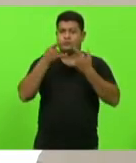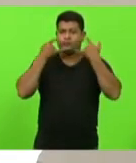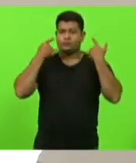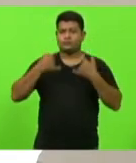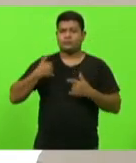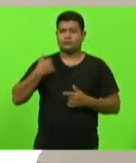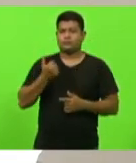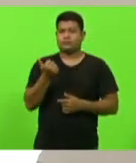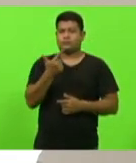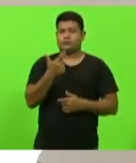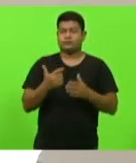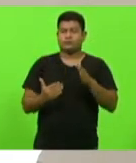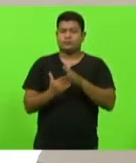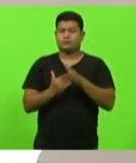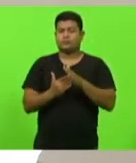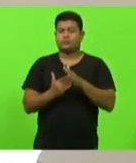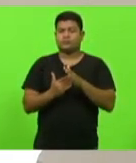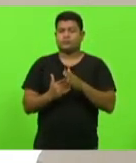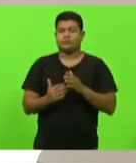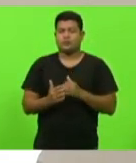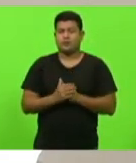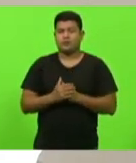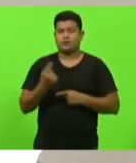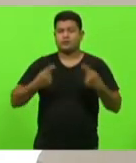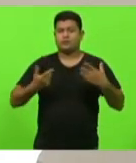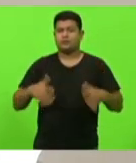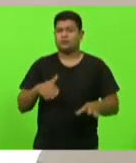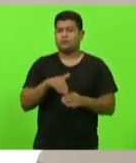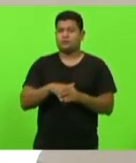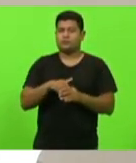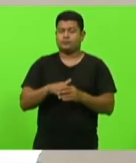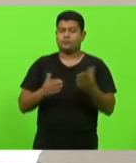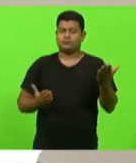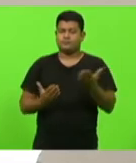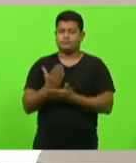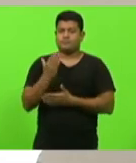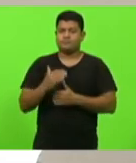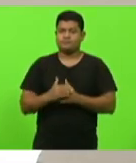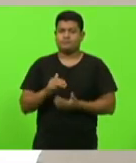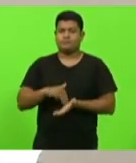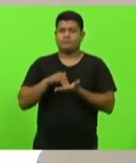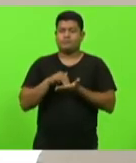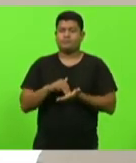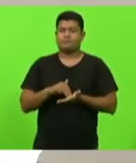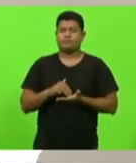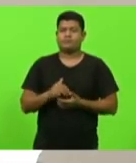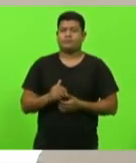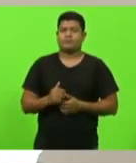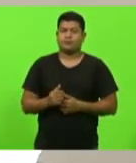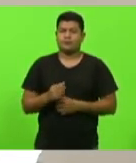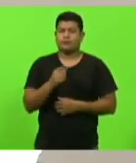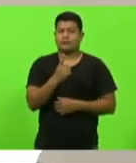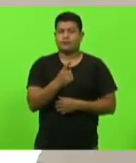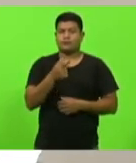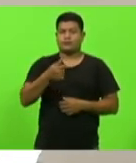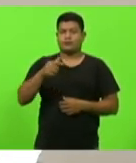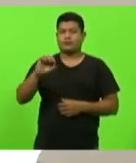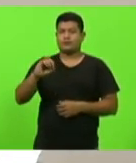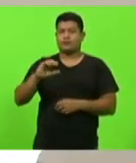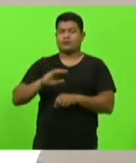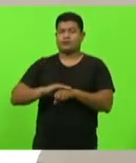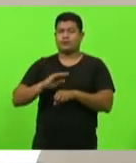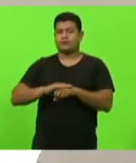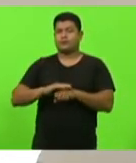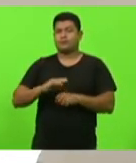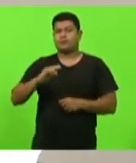queira discutir, em votação, aprovado. Moções. Moção 170, de autoria do deputado Ismael